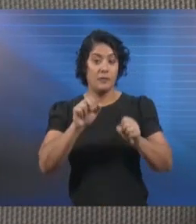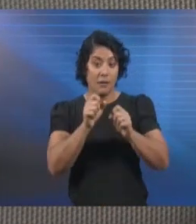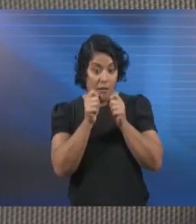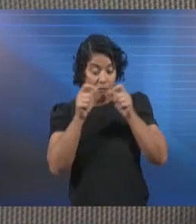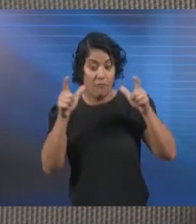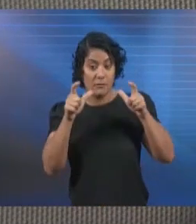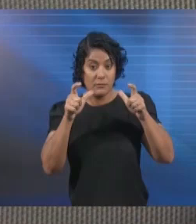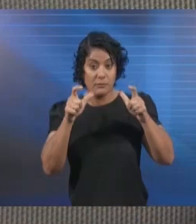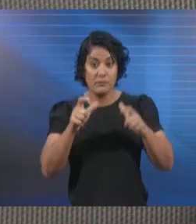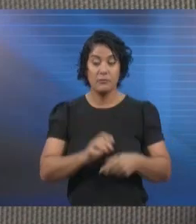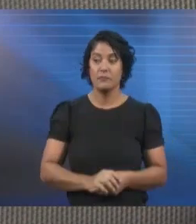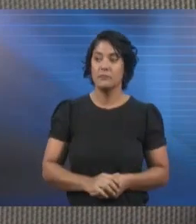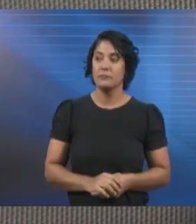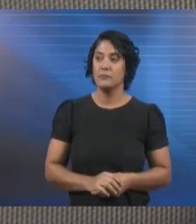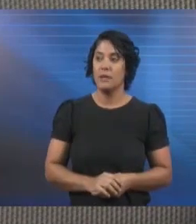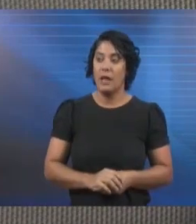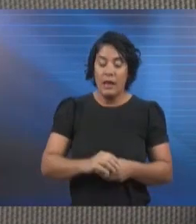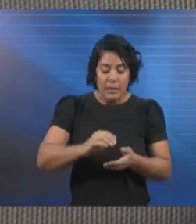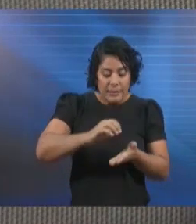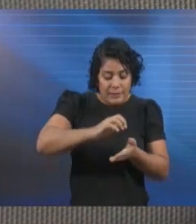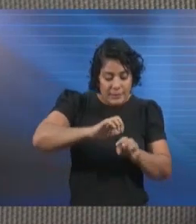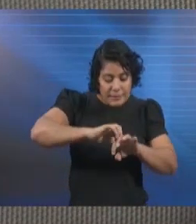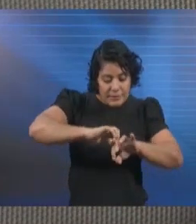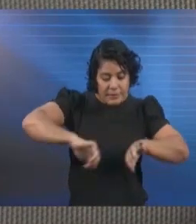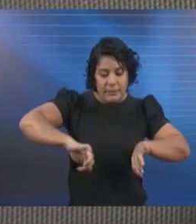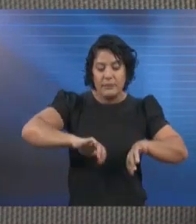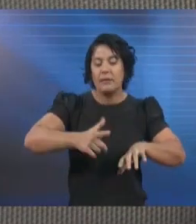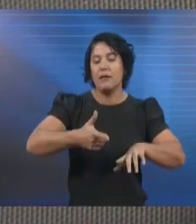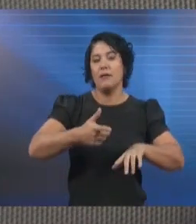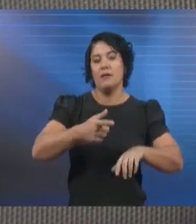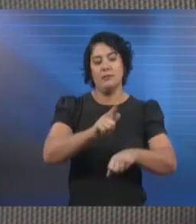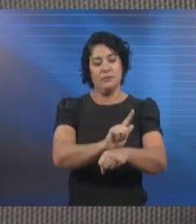acordar tem que afastar Essa gestão